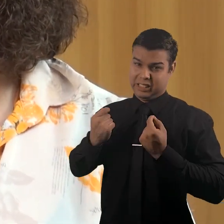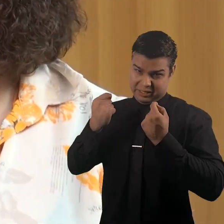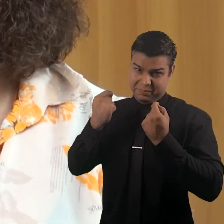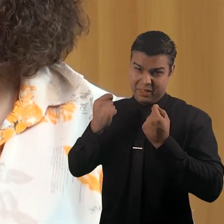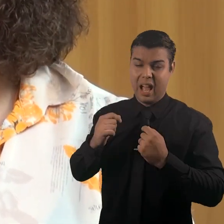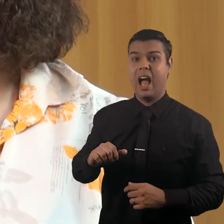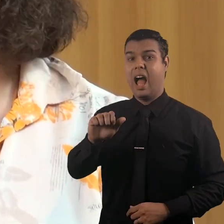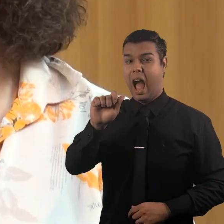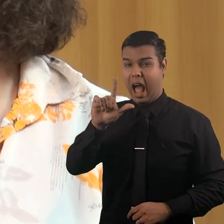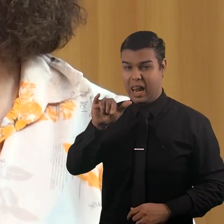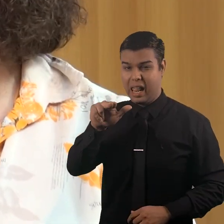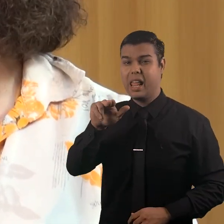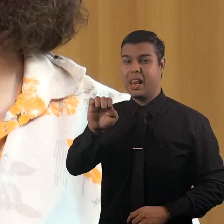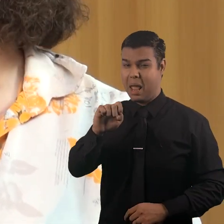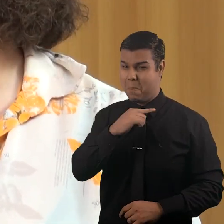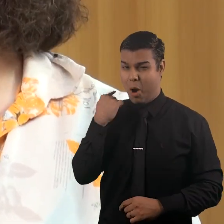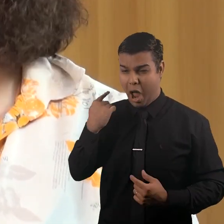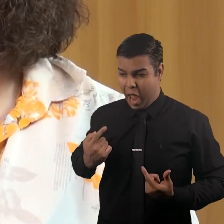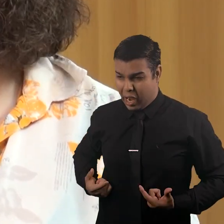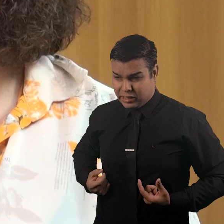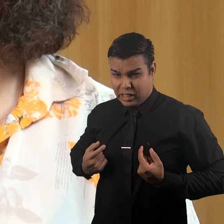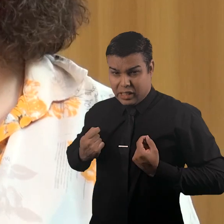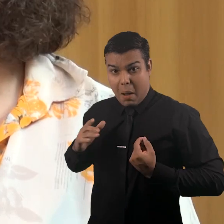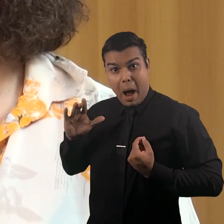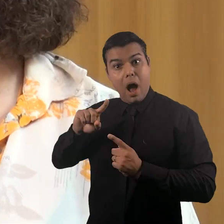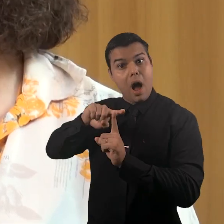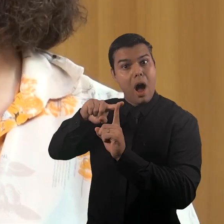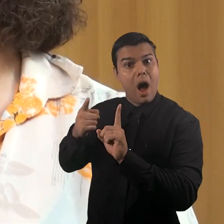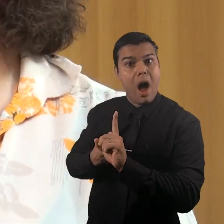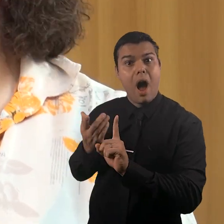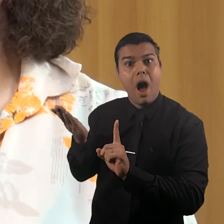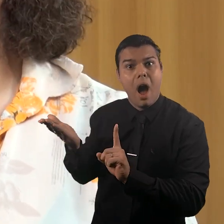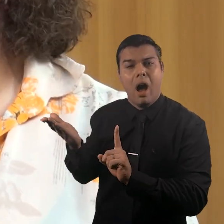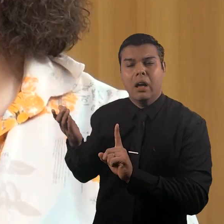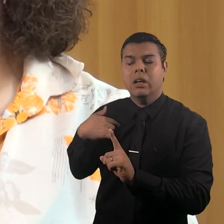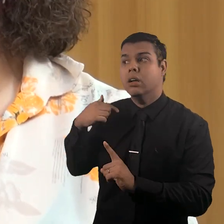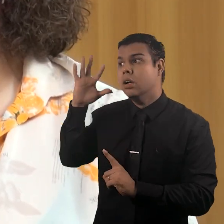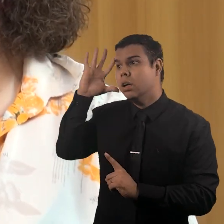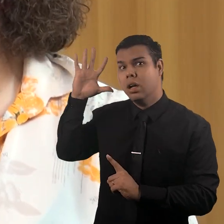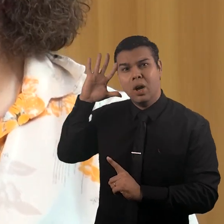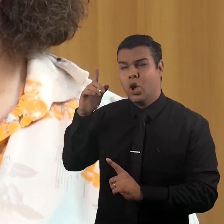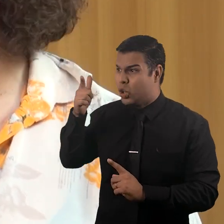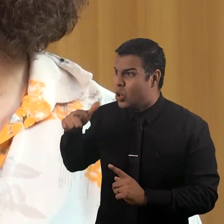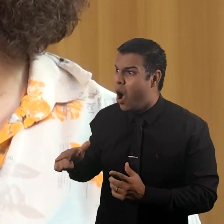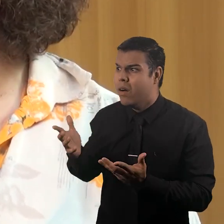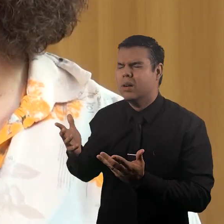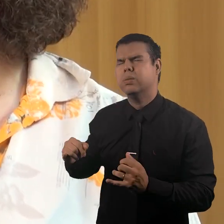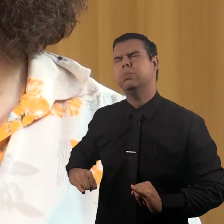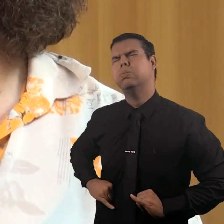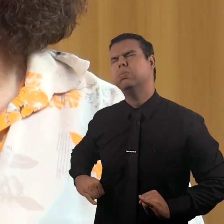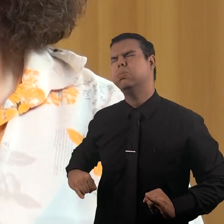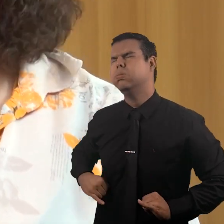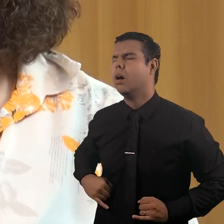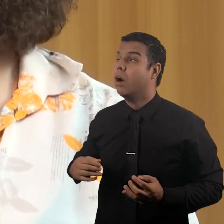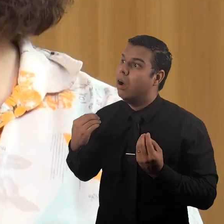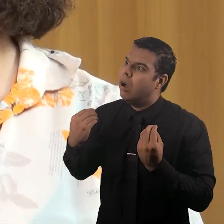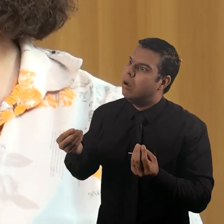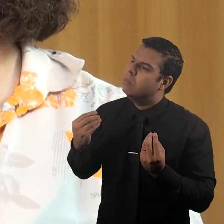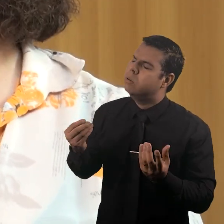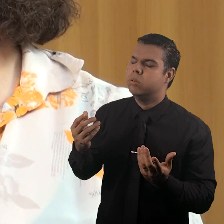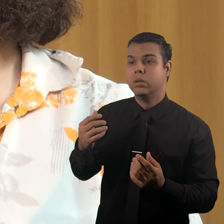Aline foi diagnosticada com câncer de mama, com meu sobrinho dentro da barriga, a gente meio que pensou, caramba, de novo esse filme?